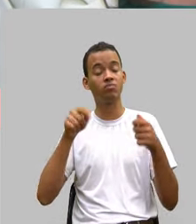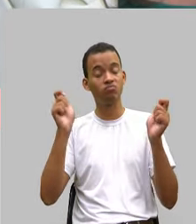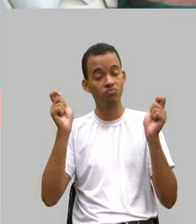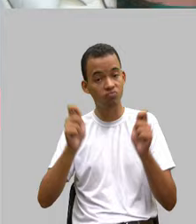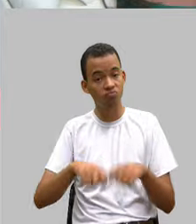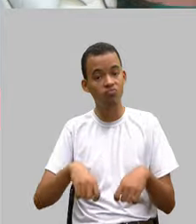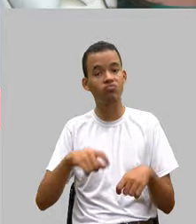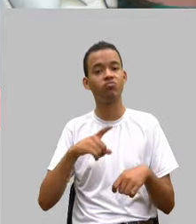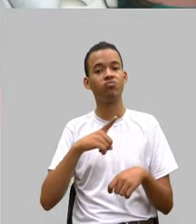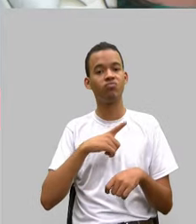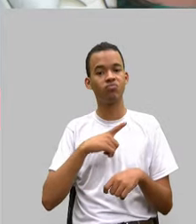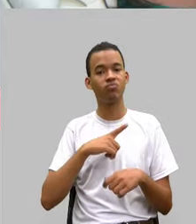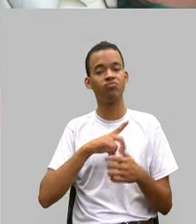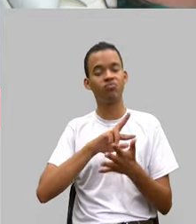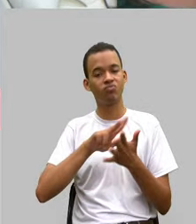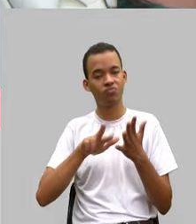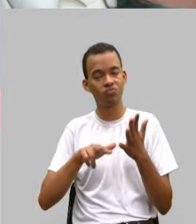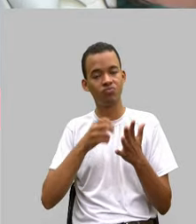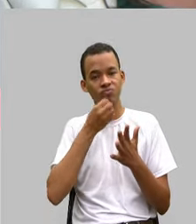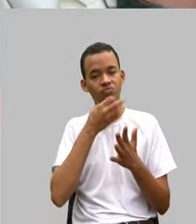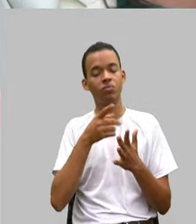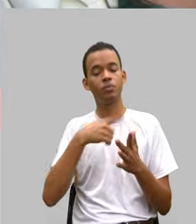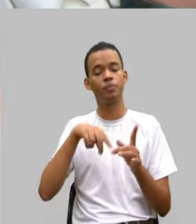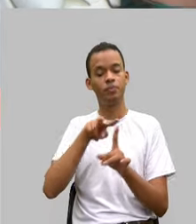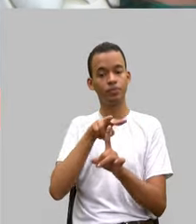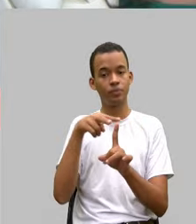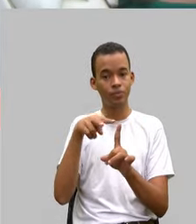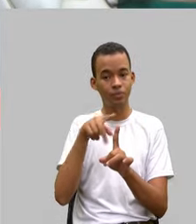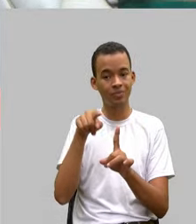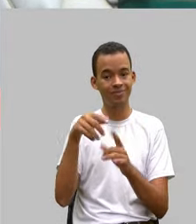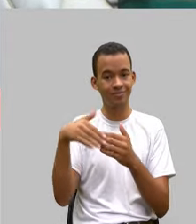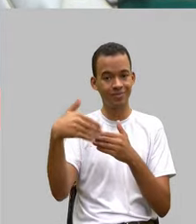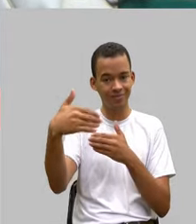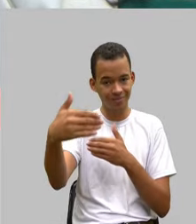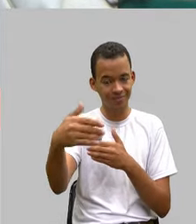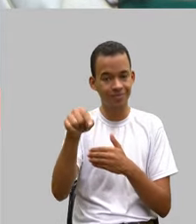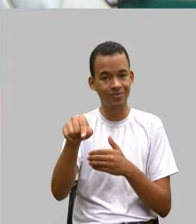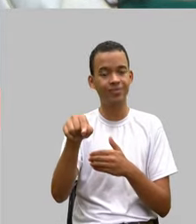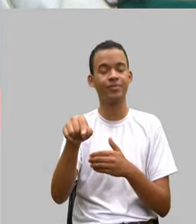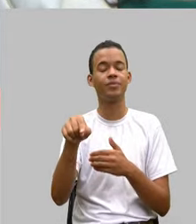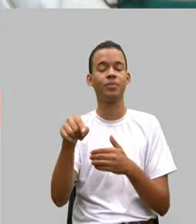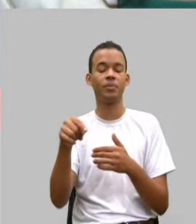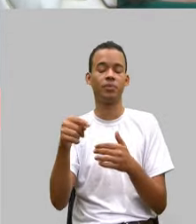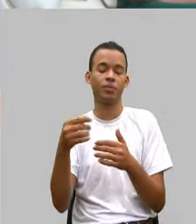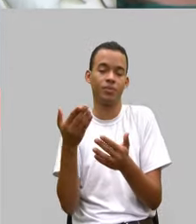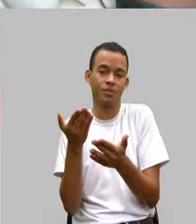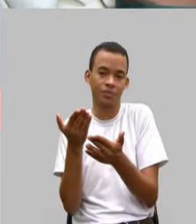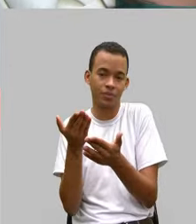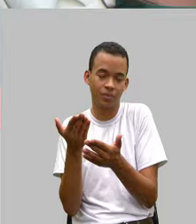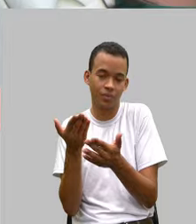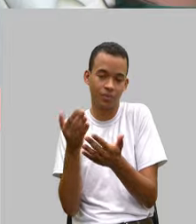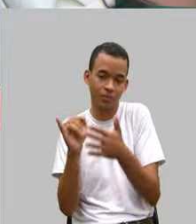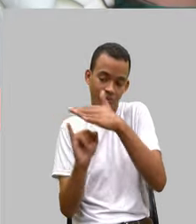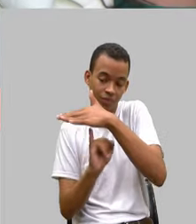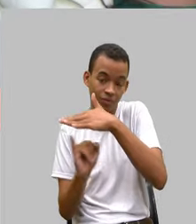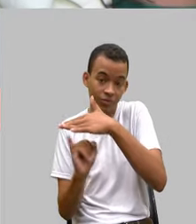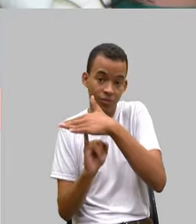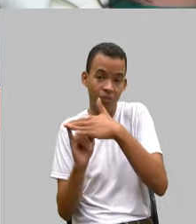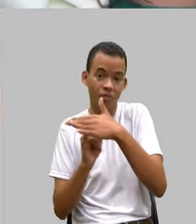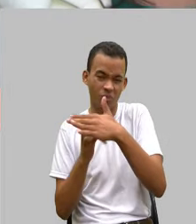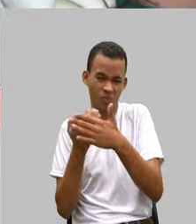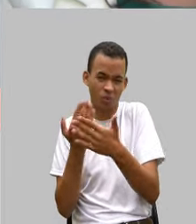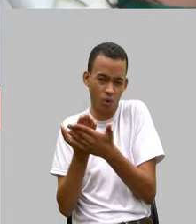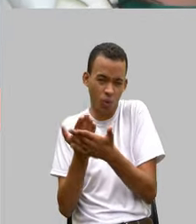públicas colocando as nossas respectivas instituições a serviço dessa causa então a minha presença ela Visa Deixar